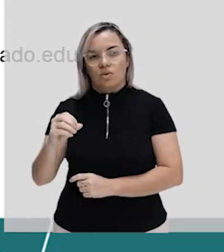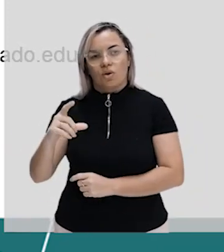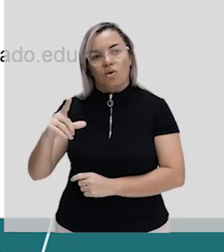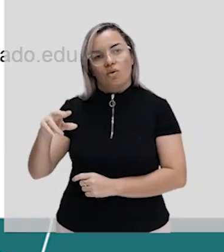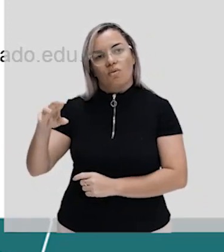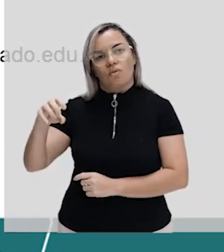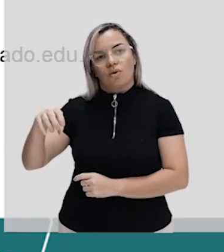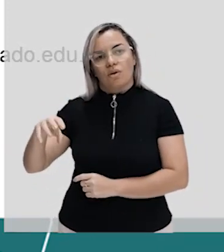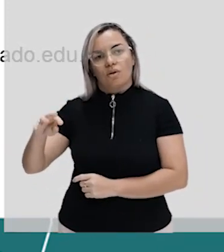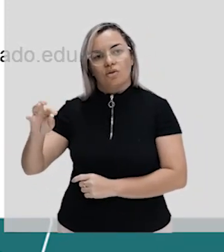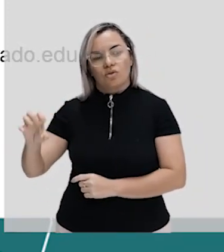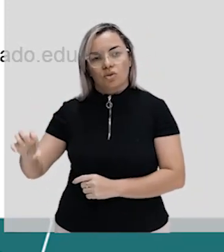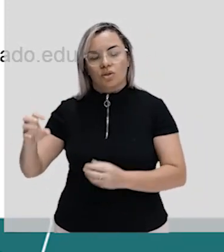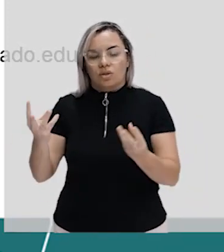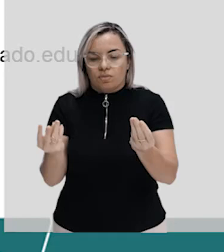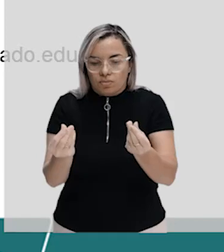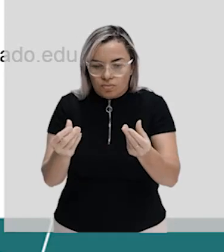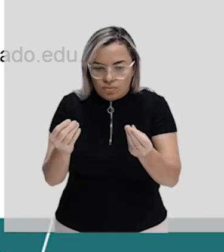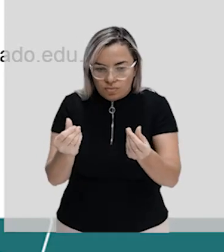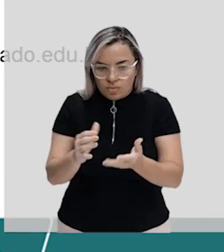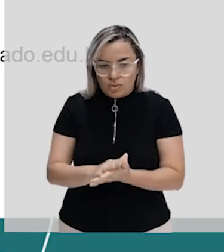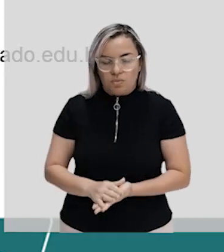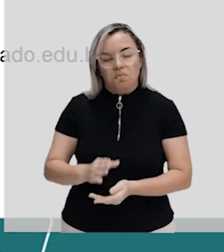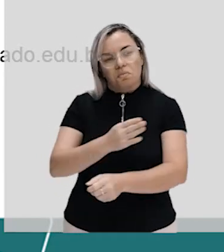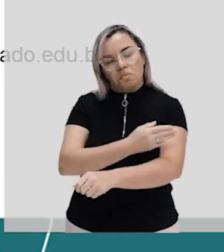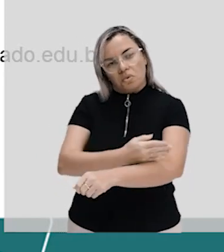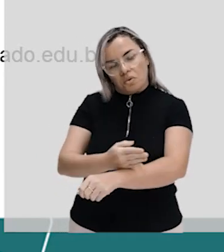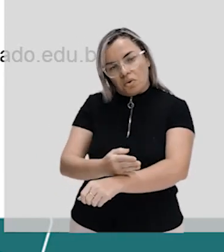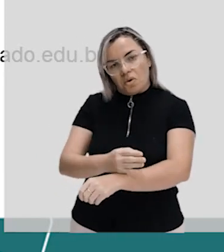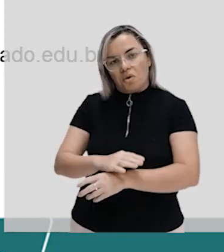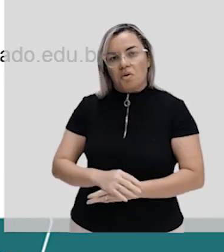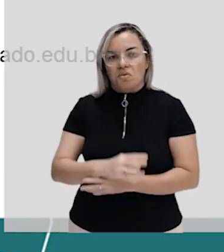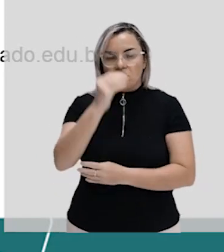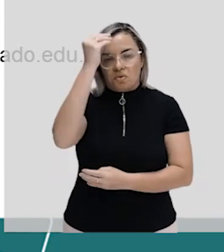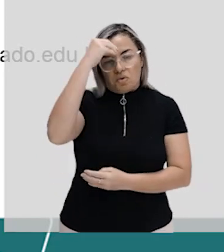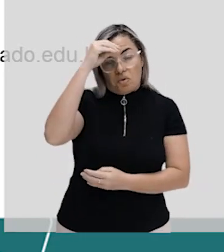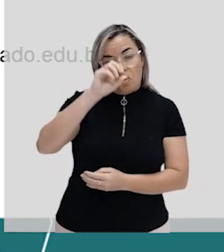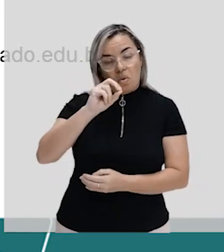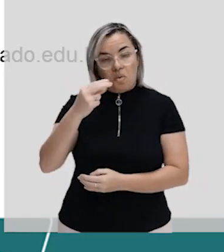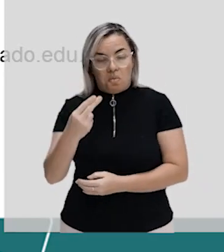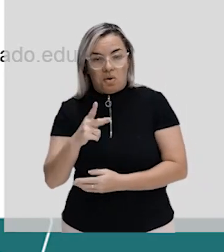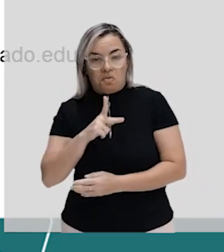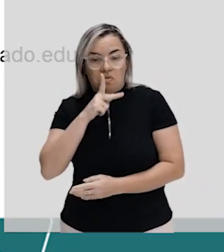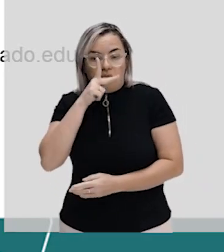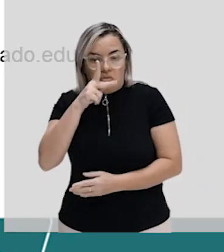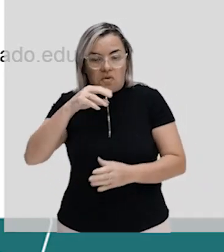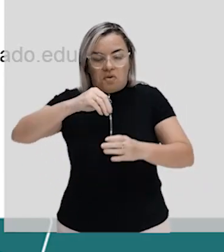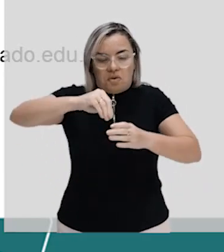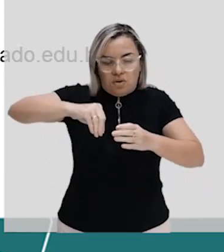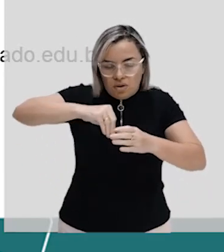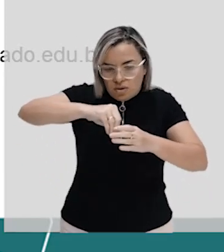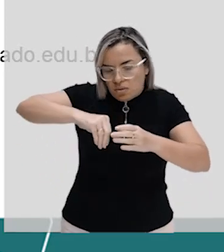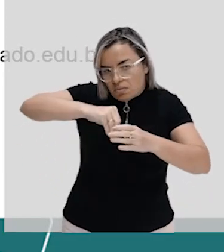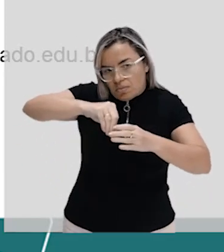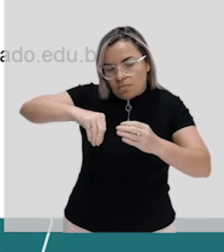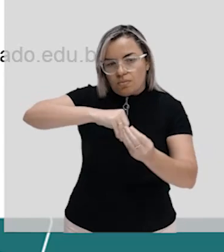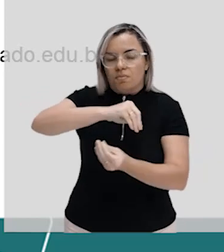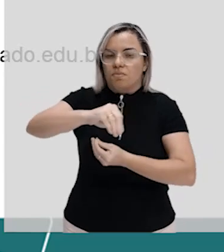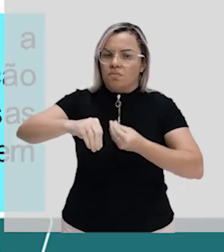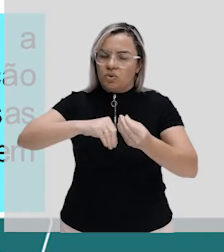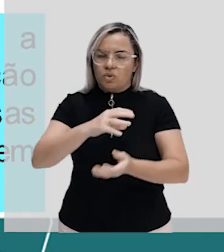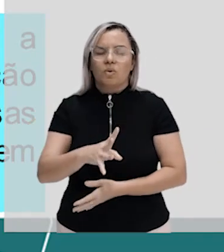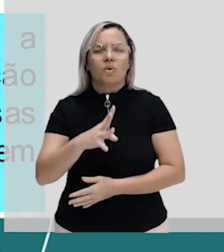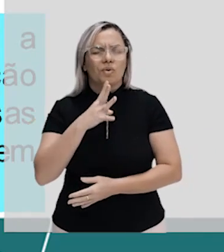costumamos dizer que nós temos uma solução fraca ou uma solução forte, certo? Isso de forma bem